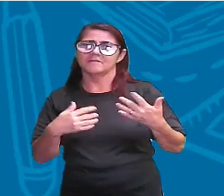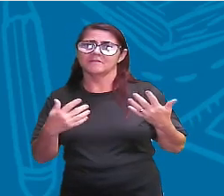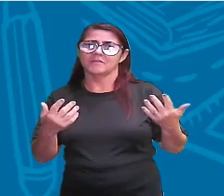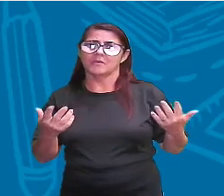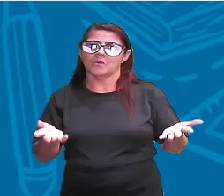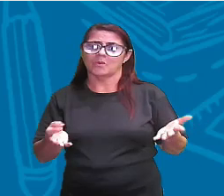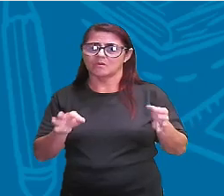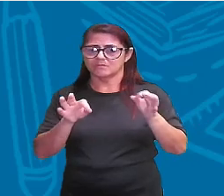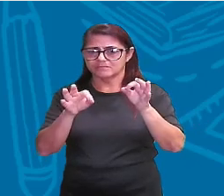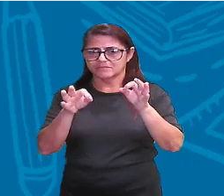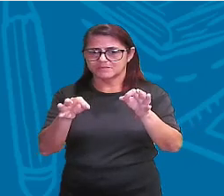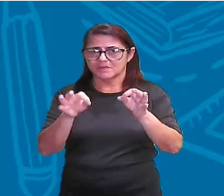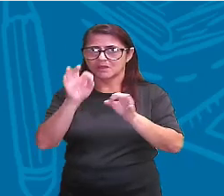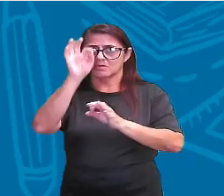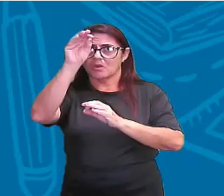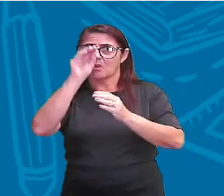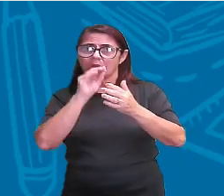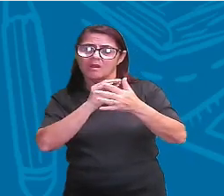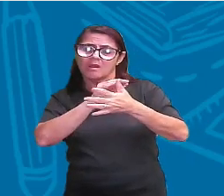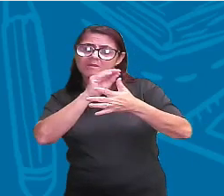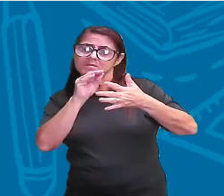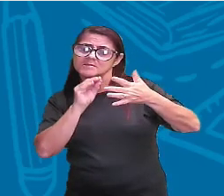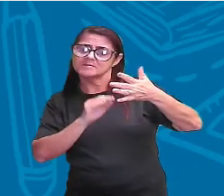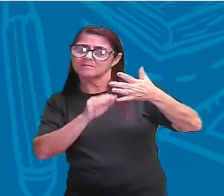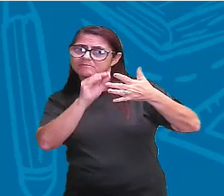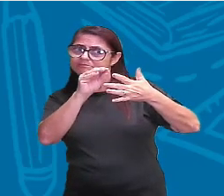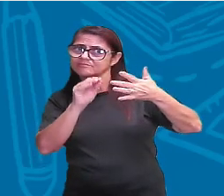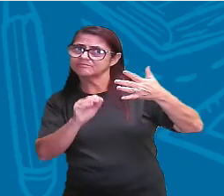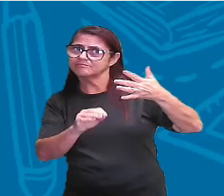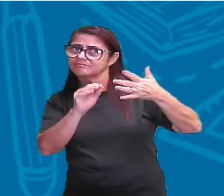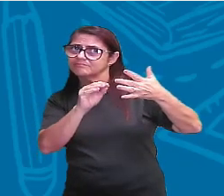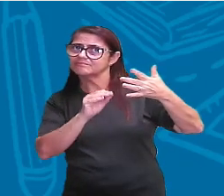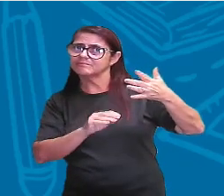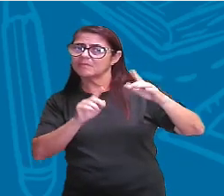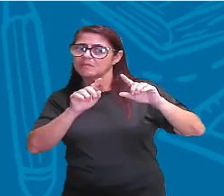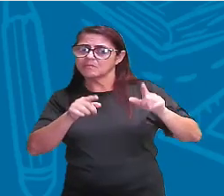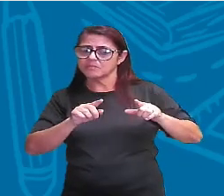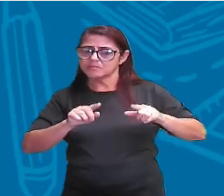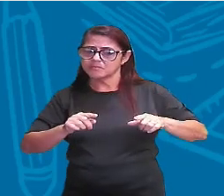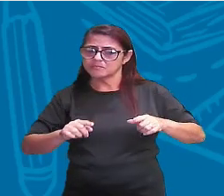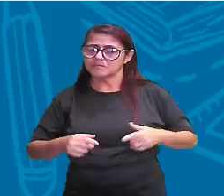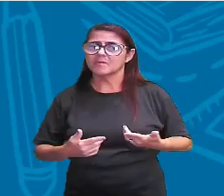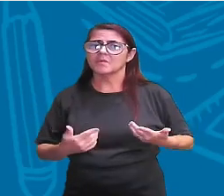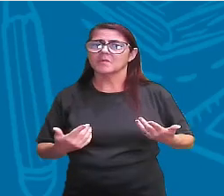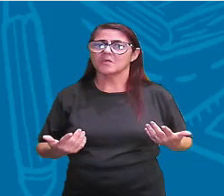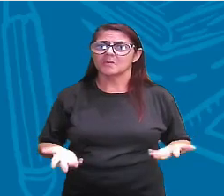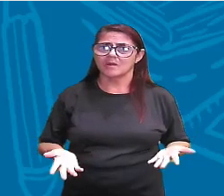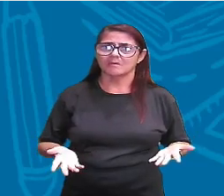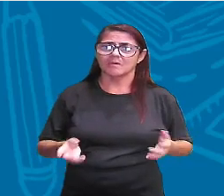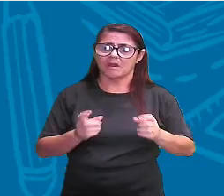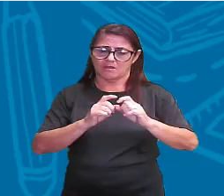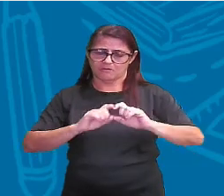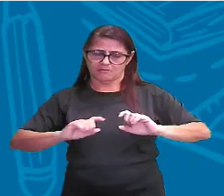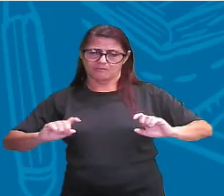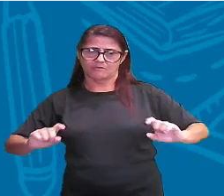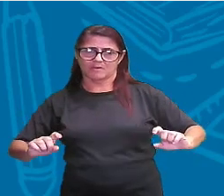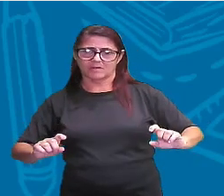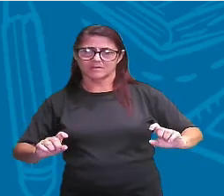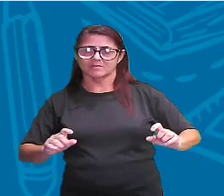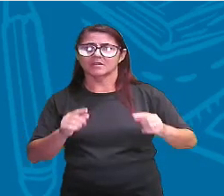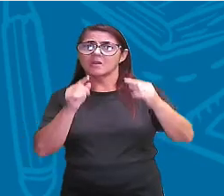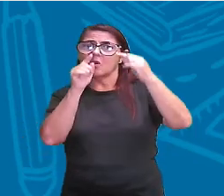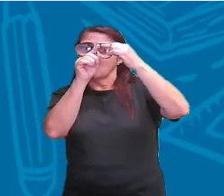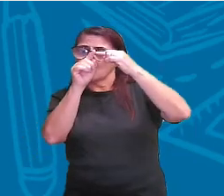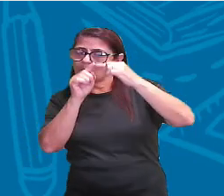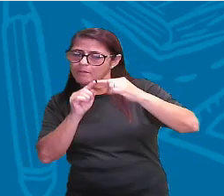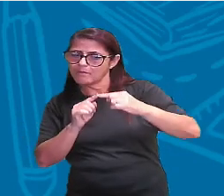what is your name? E a letra E, what's your favorite color? Então, primeiro, eu quero saber qual que